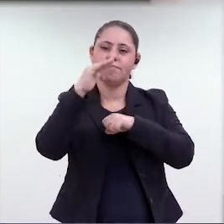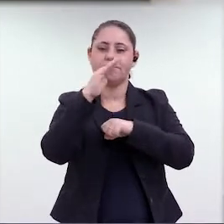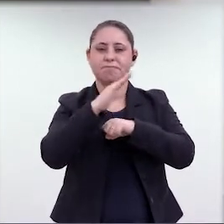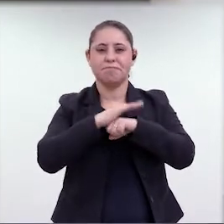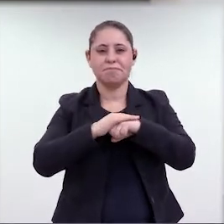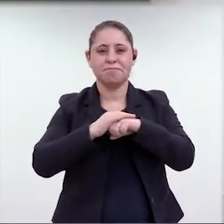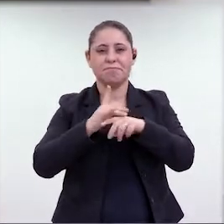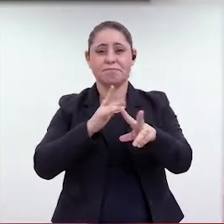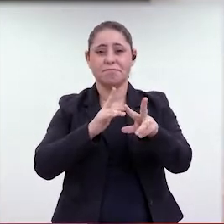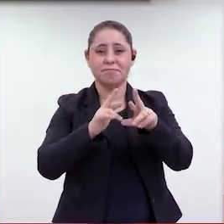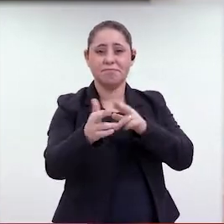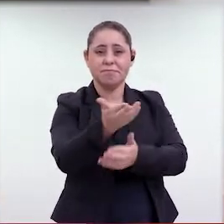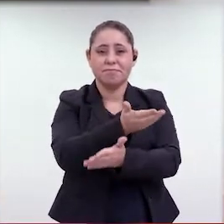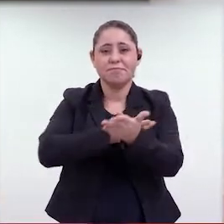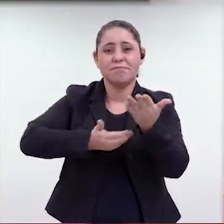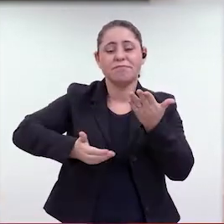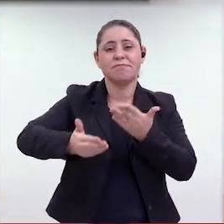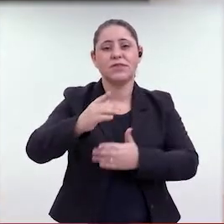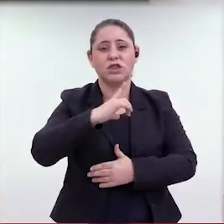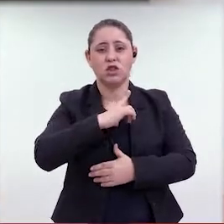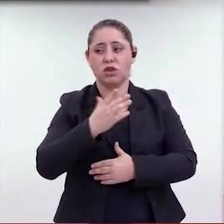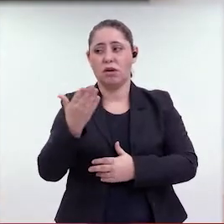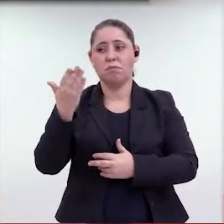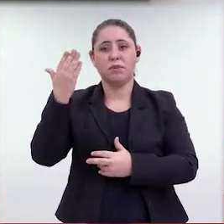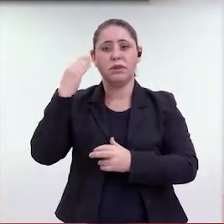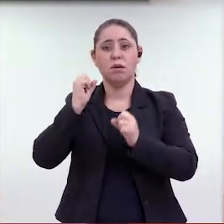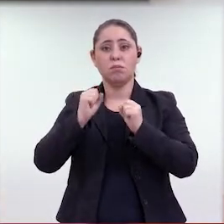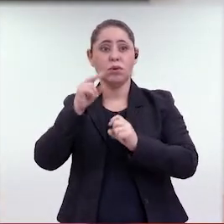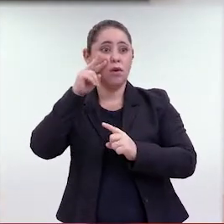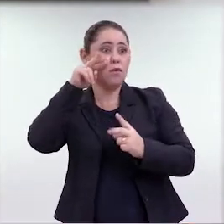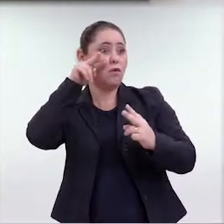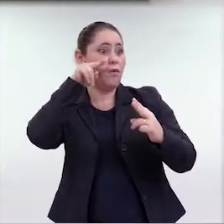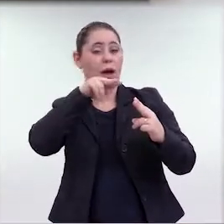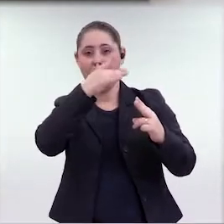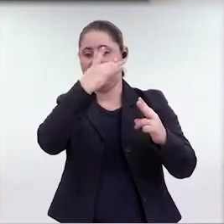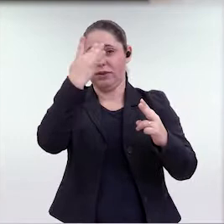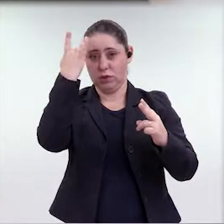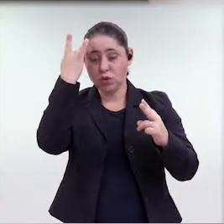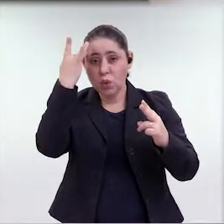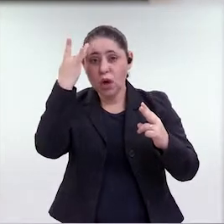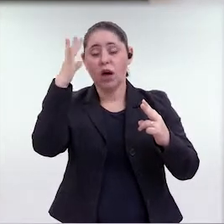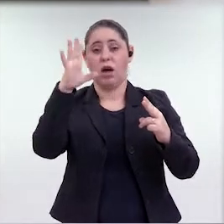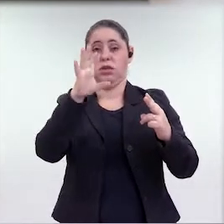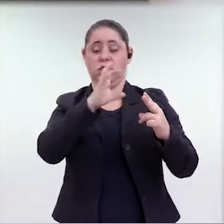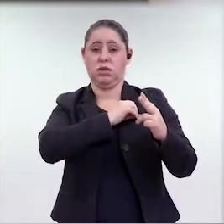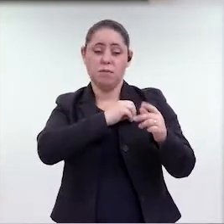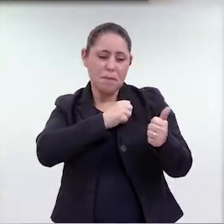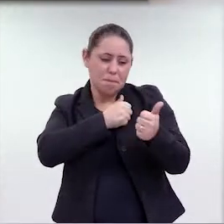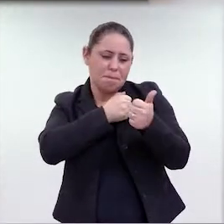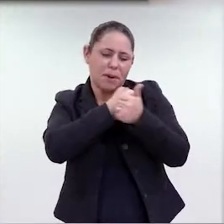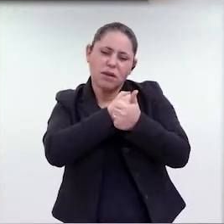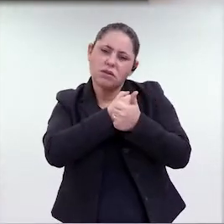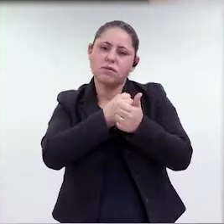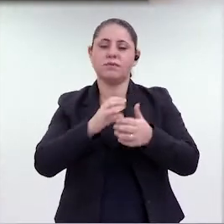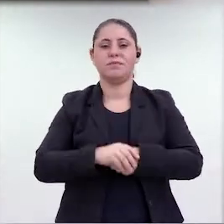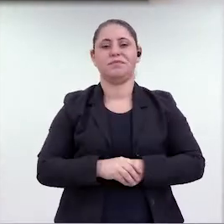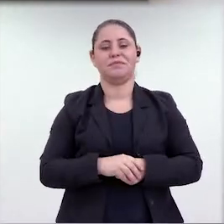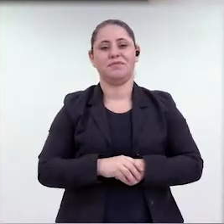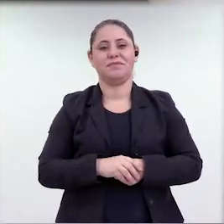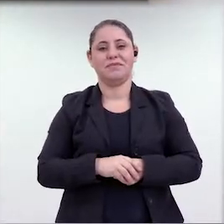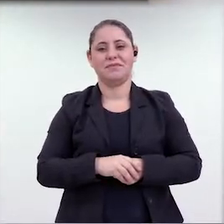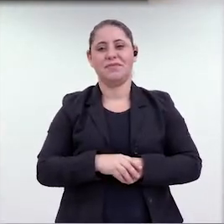carinhos, essa condição que a gente tinha antes de poder ver as pessoas que a gente ama de pertinho, né? E o Kleber